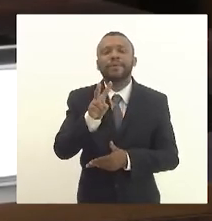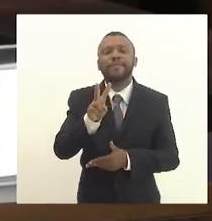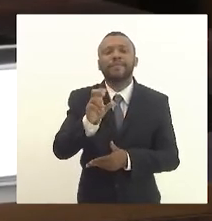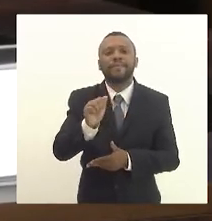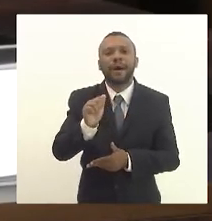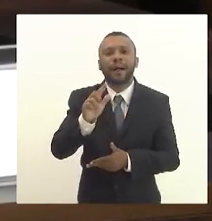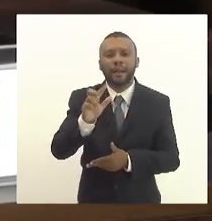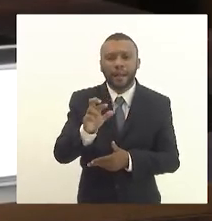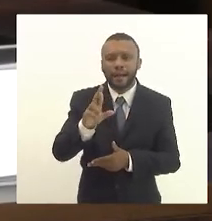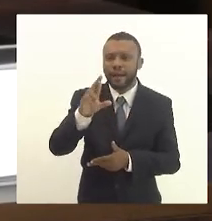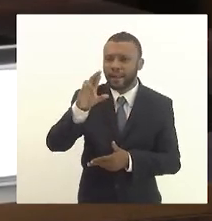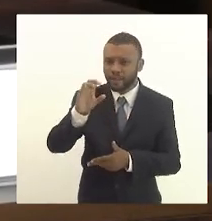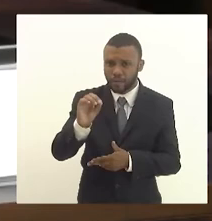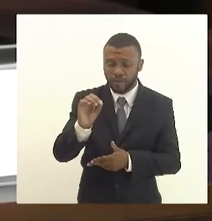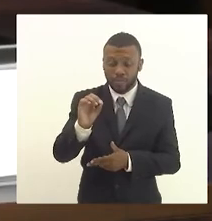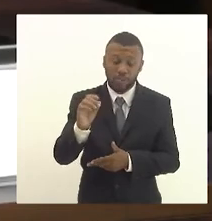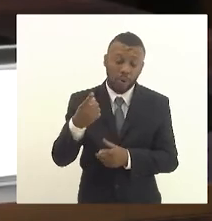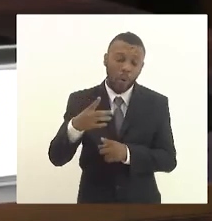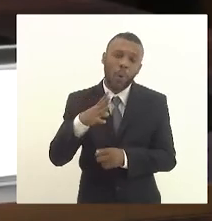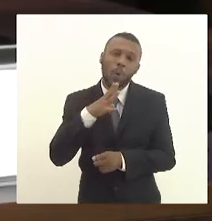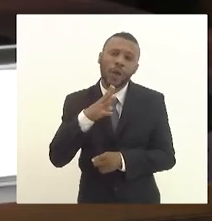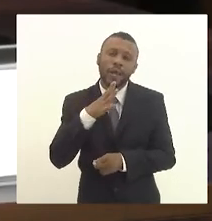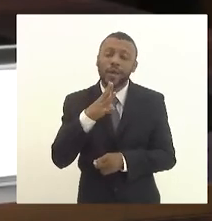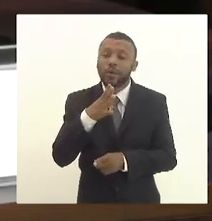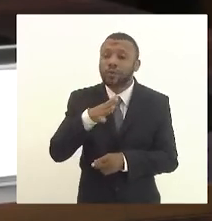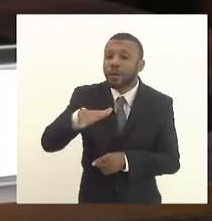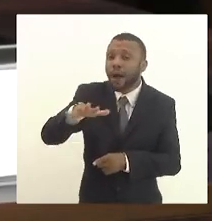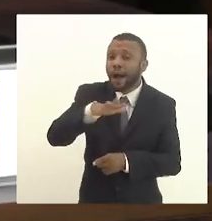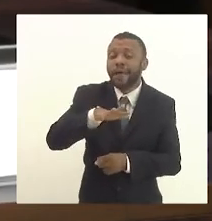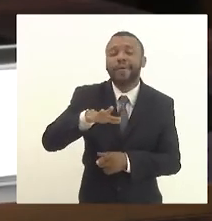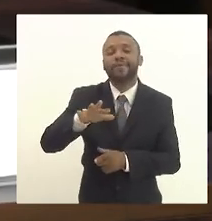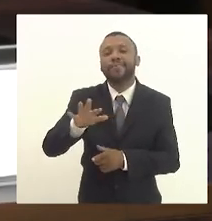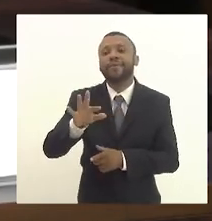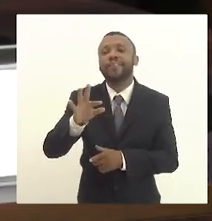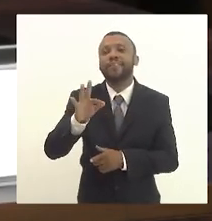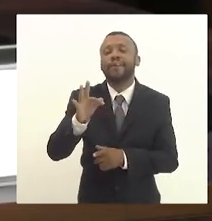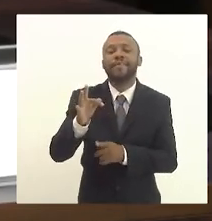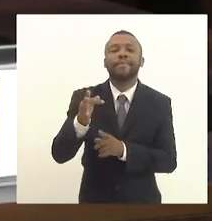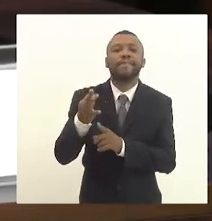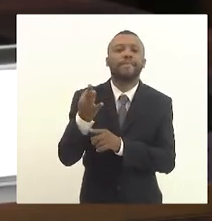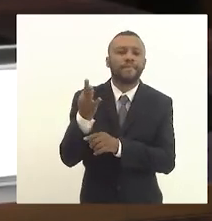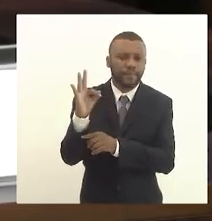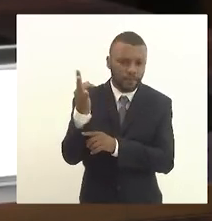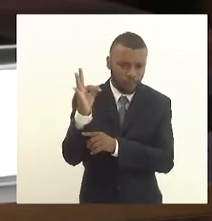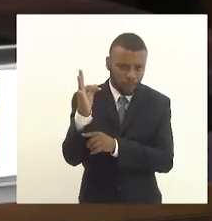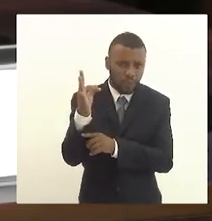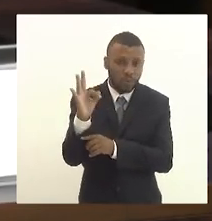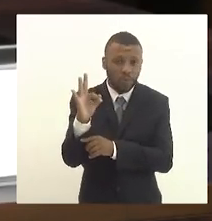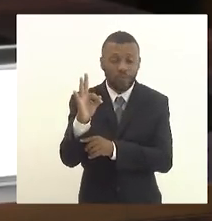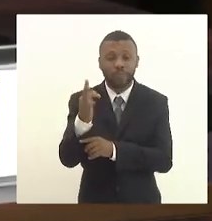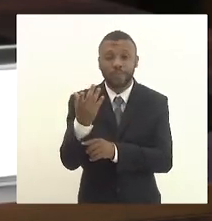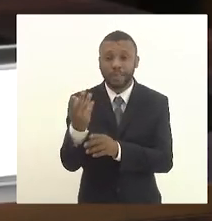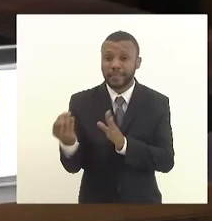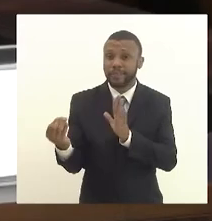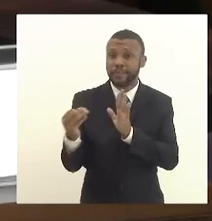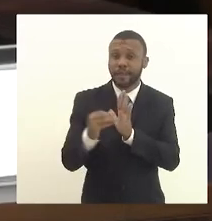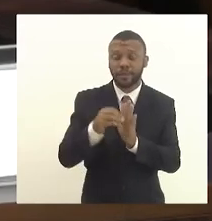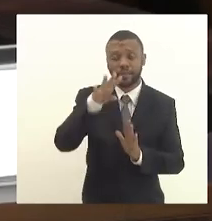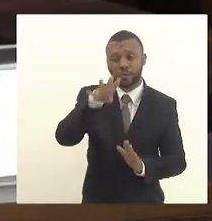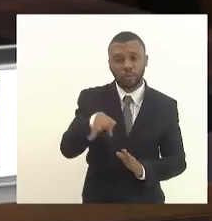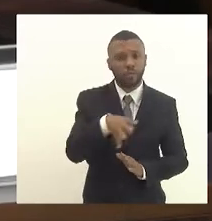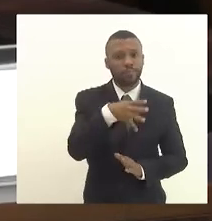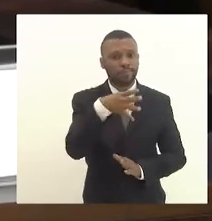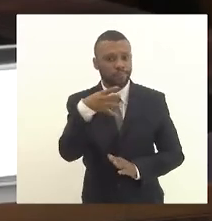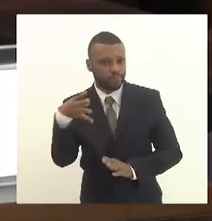Eu conheço bem porque sou cidadão fluminense, conheço a Serra de Friburgo. Eu lembro que Valério, por exemplo, está lá na planilha da Anatel como contemplada